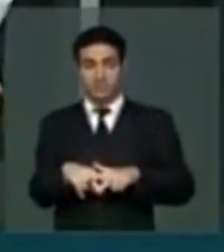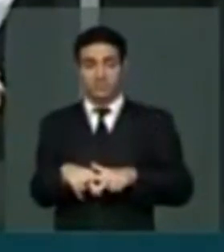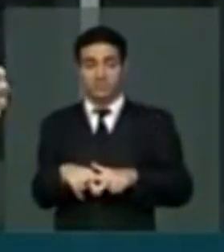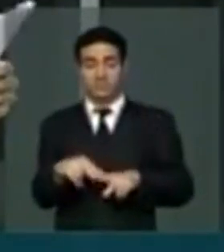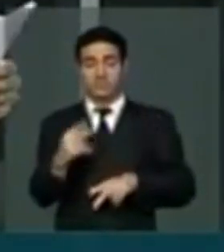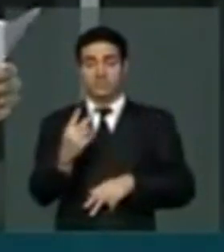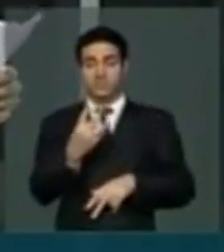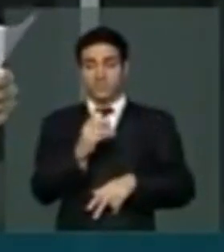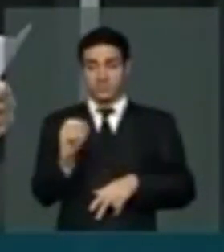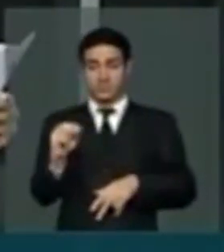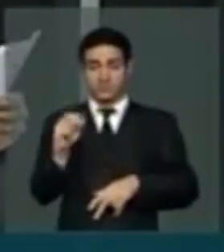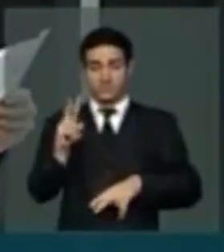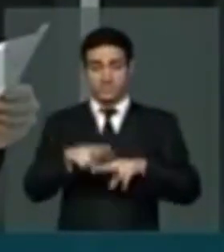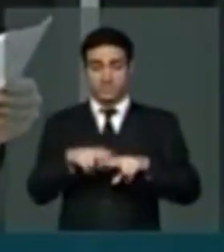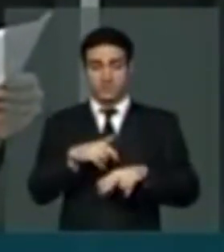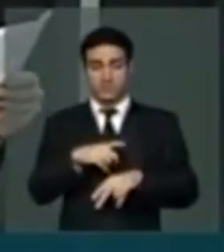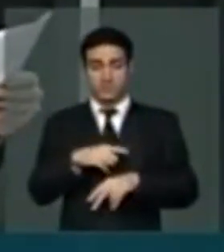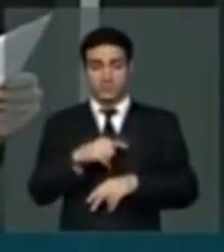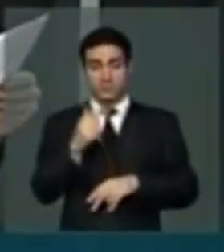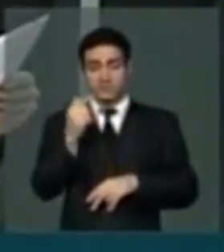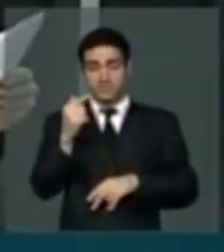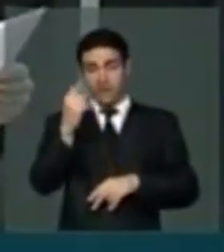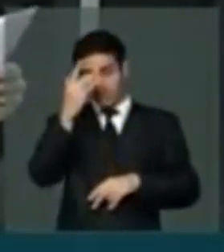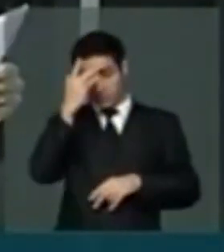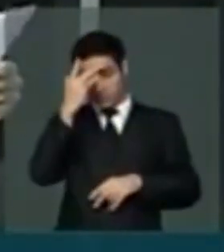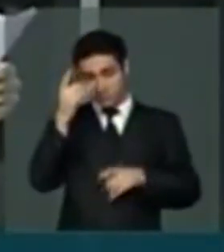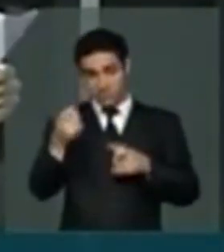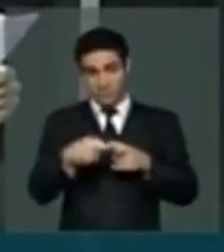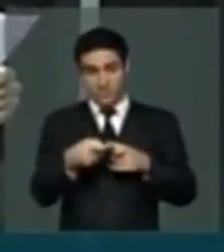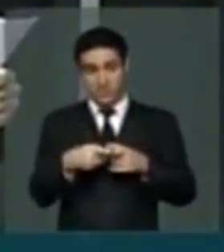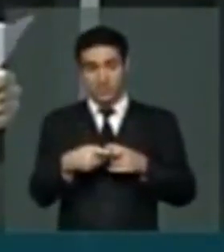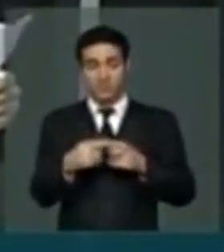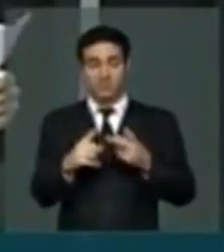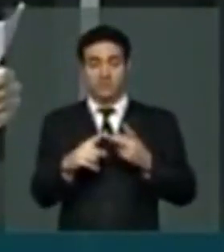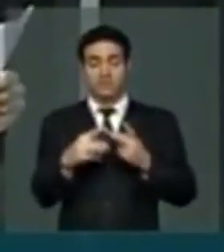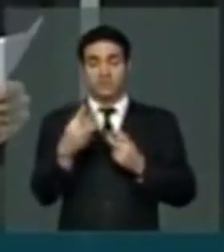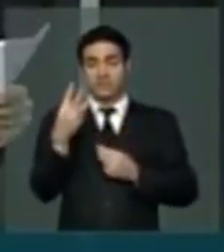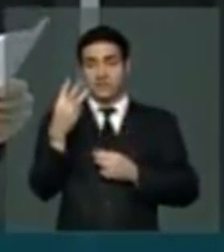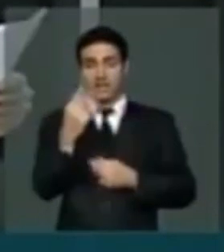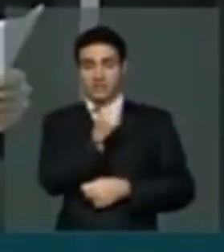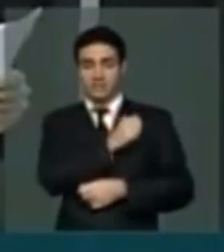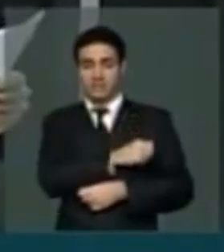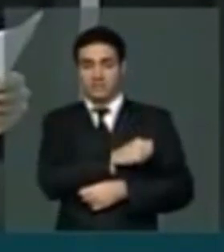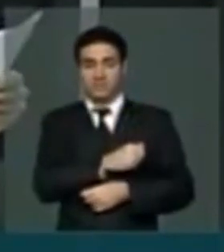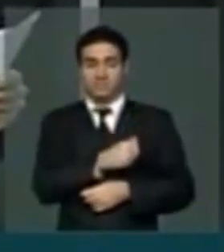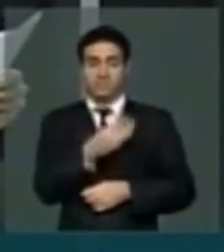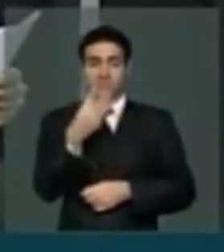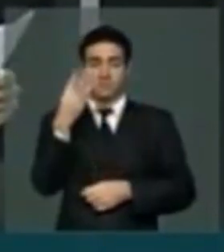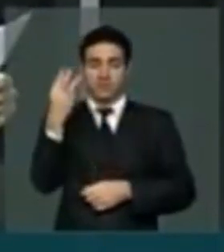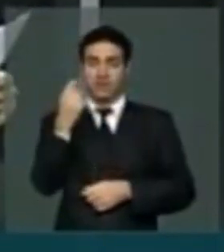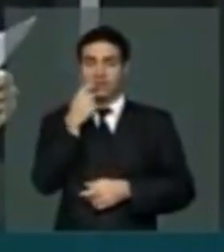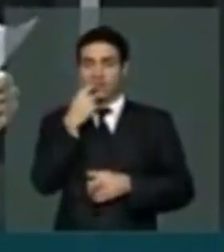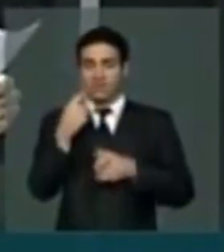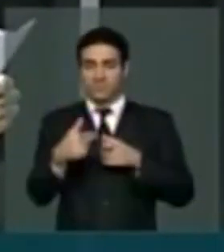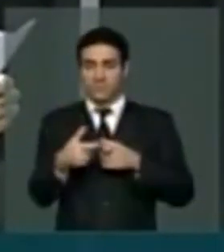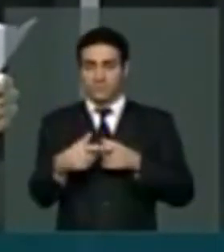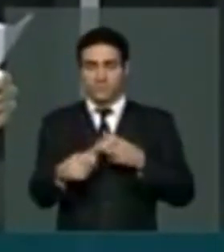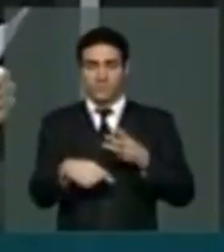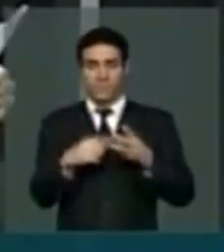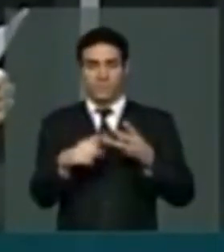agora, 7 médicos, 3 enfermeiros, 3 odontólogos,